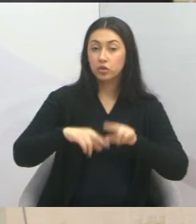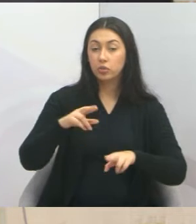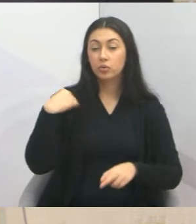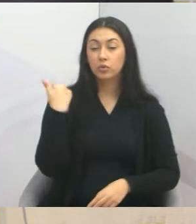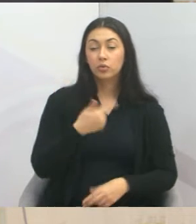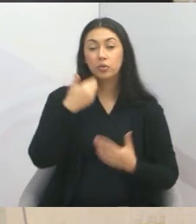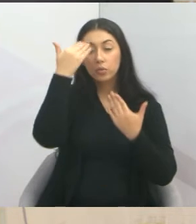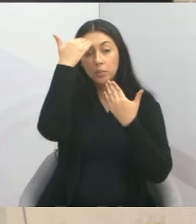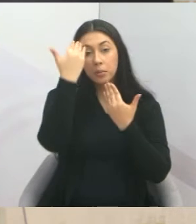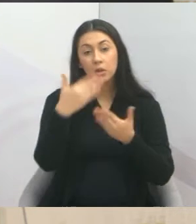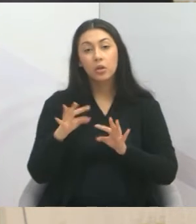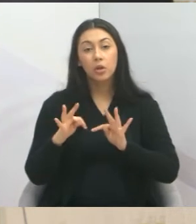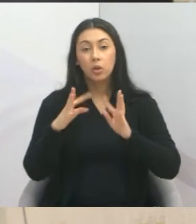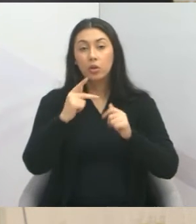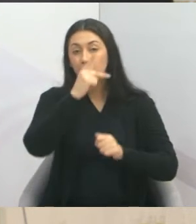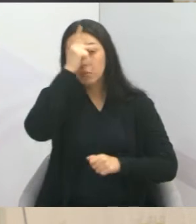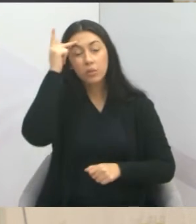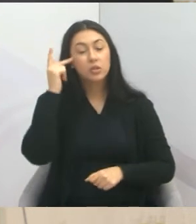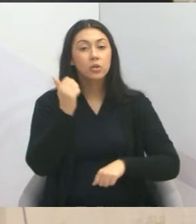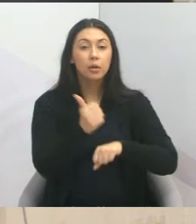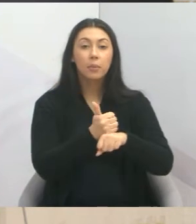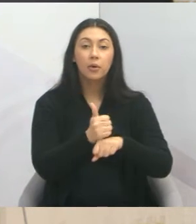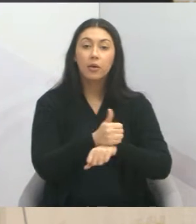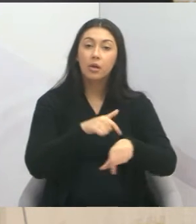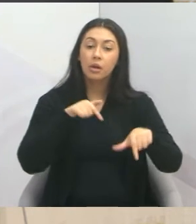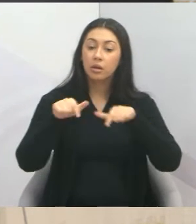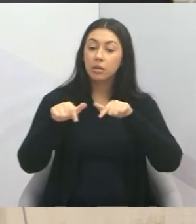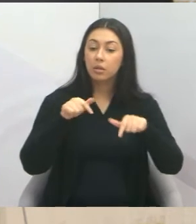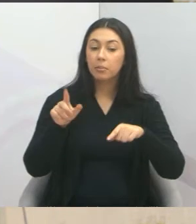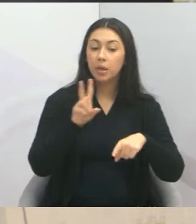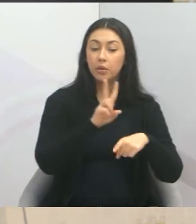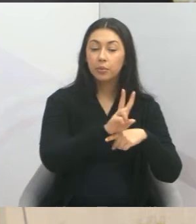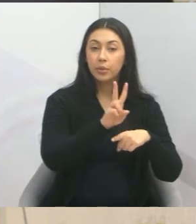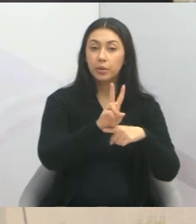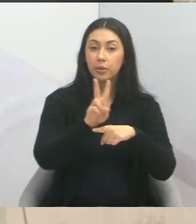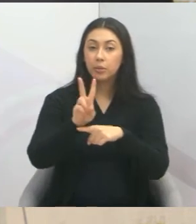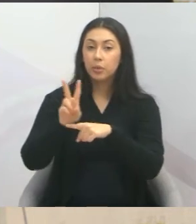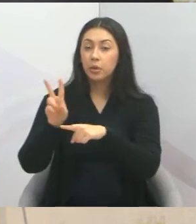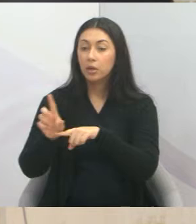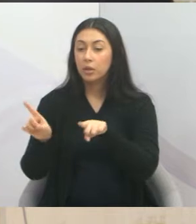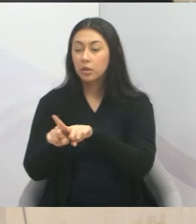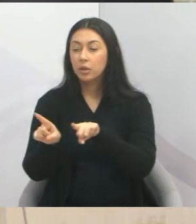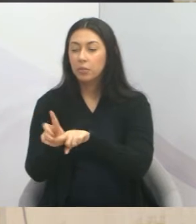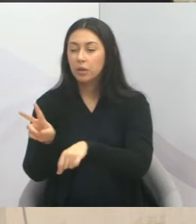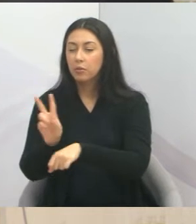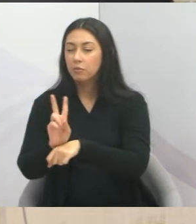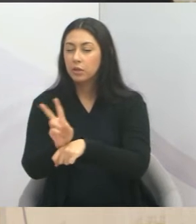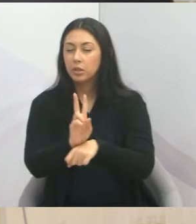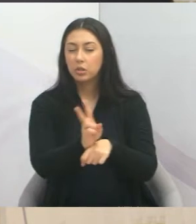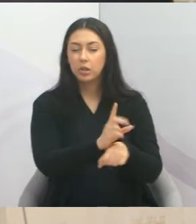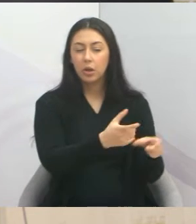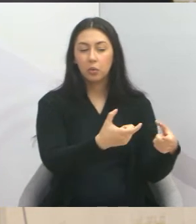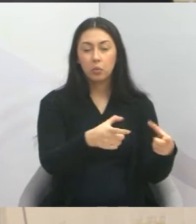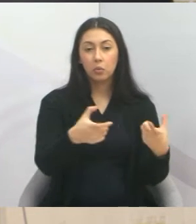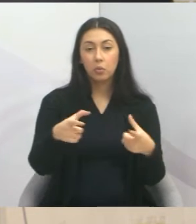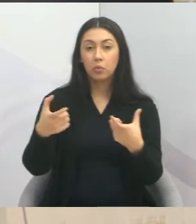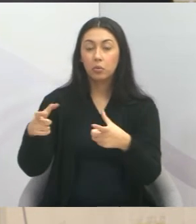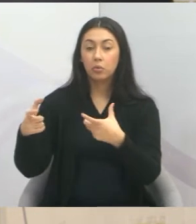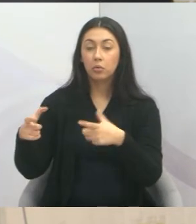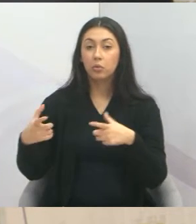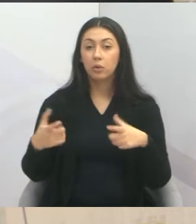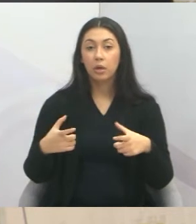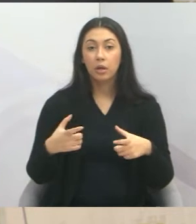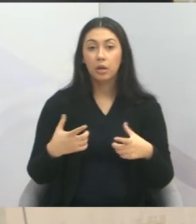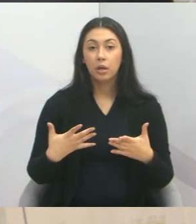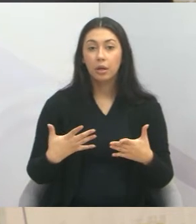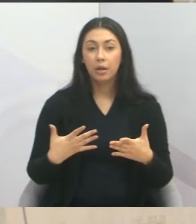homenageia a todos os profissionais que dedicaram e dedicam a proteger e vigiar propriedades públicas e privadas com